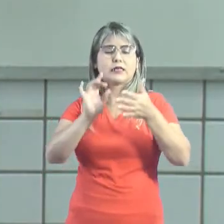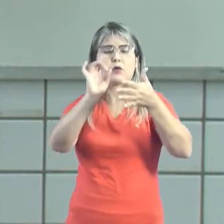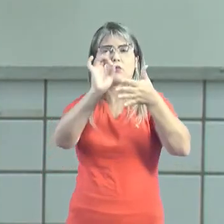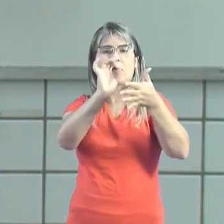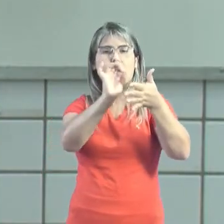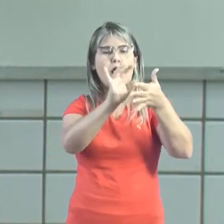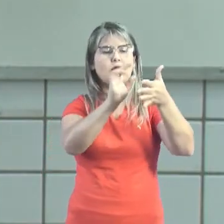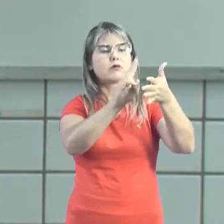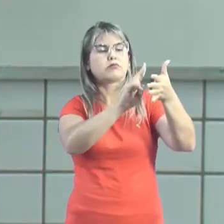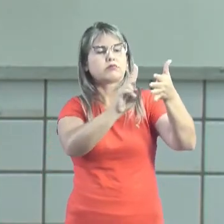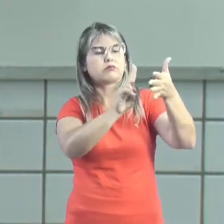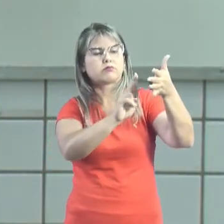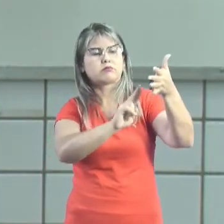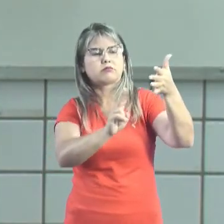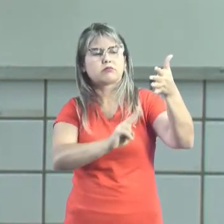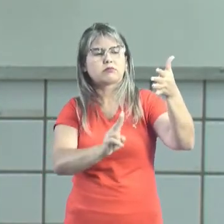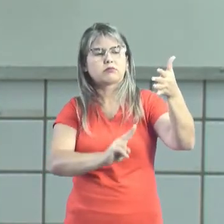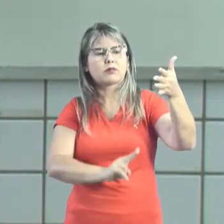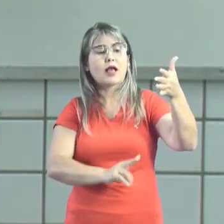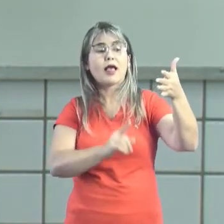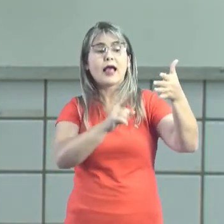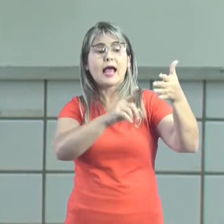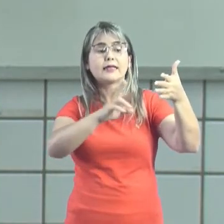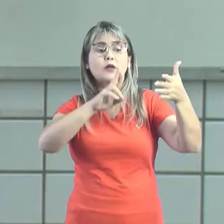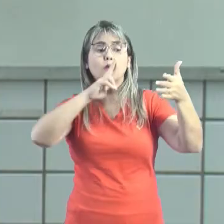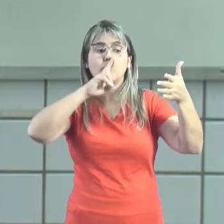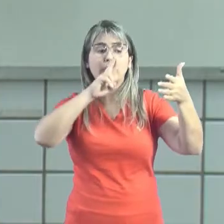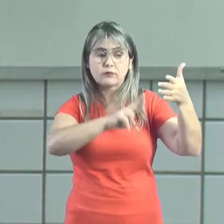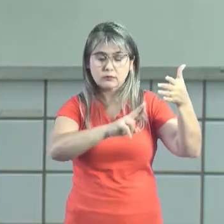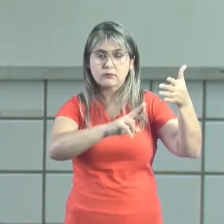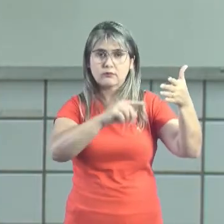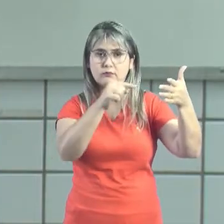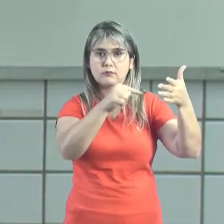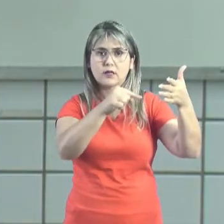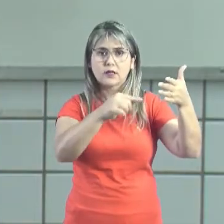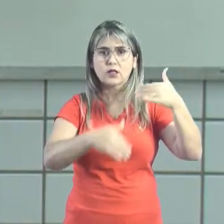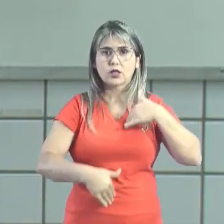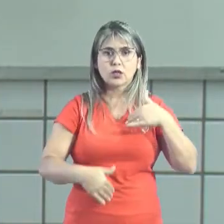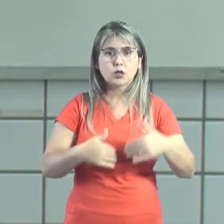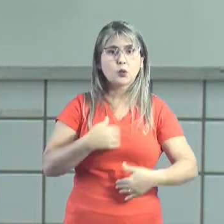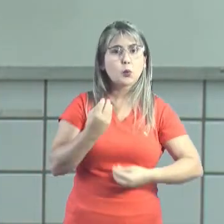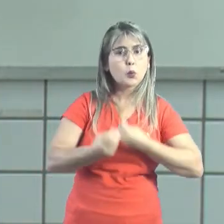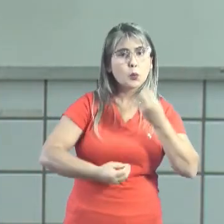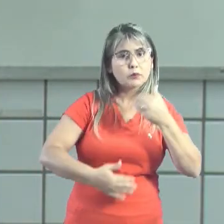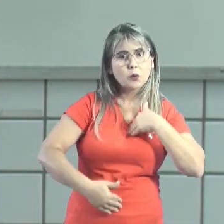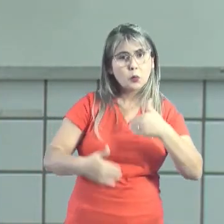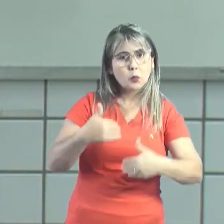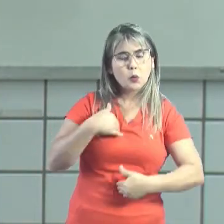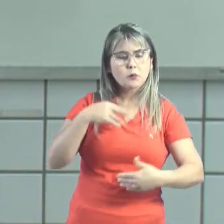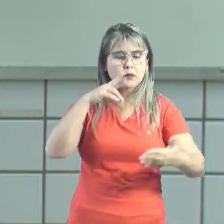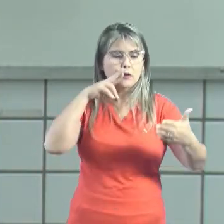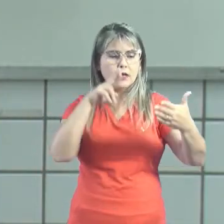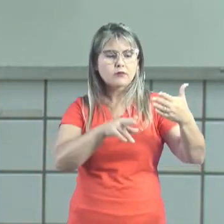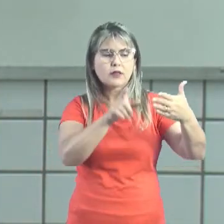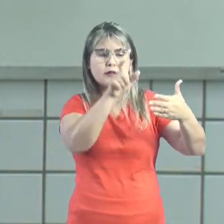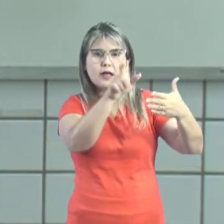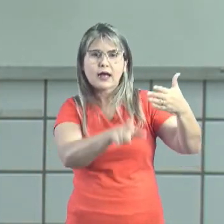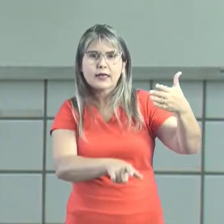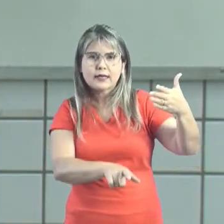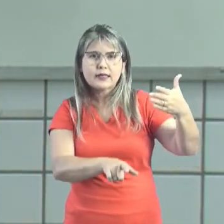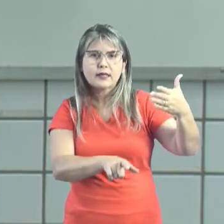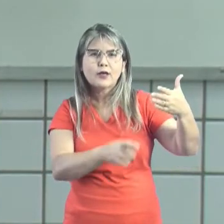porque devido ao jovem se alimentar muito pouco de alimentos como, por exemplo,